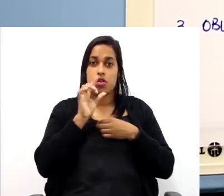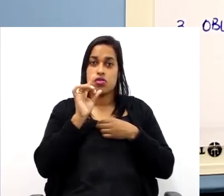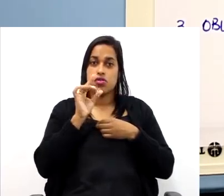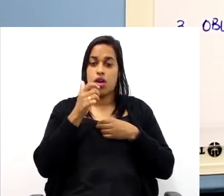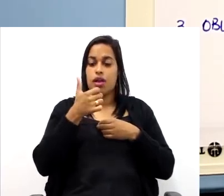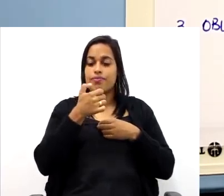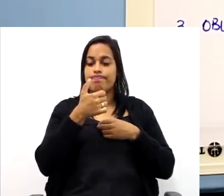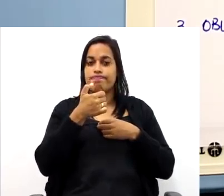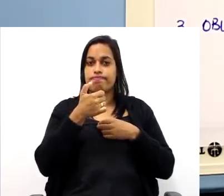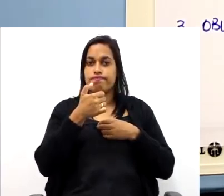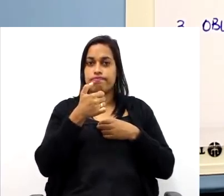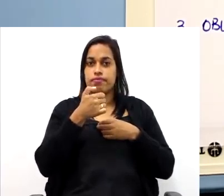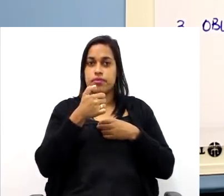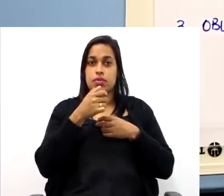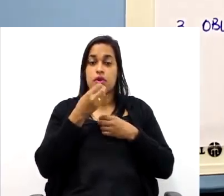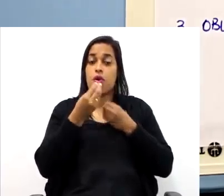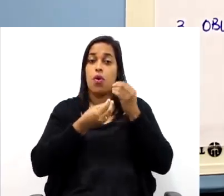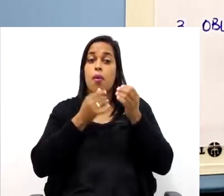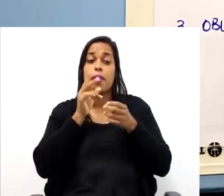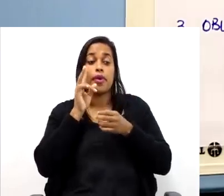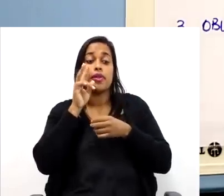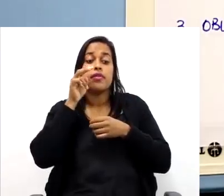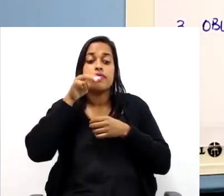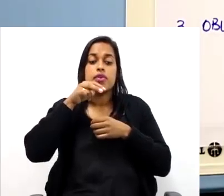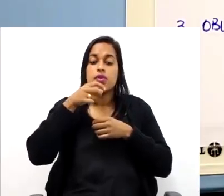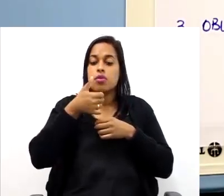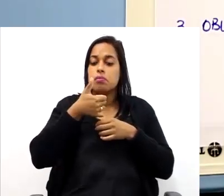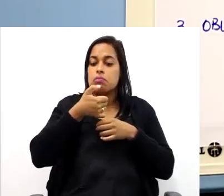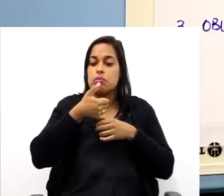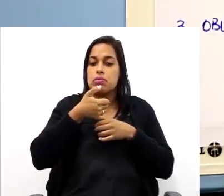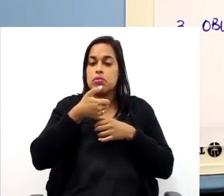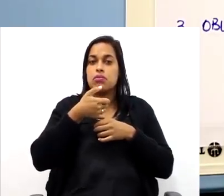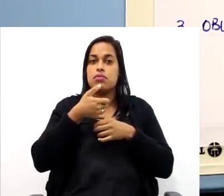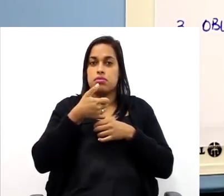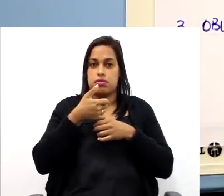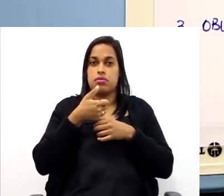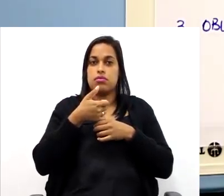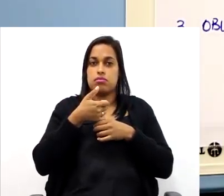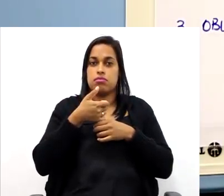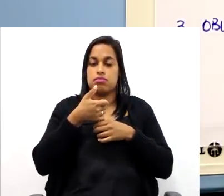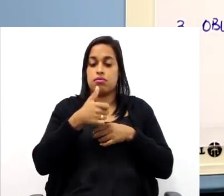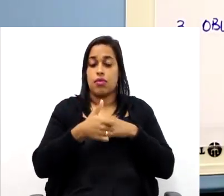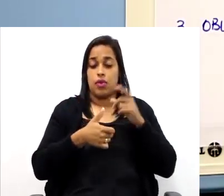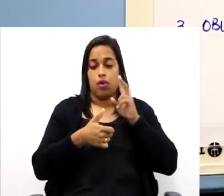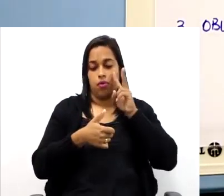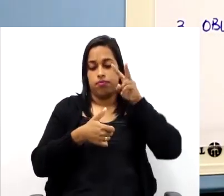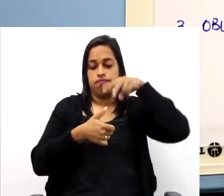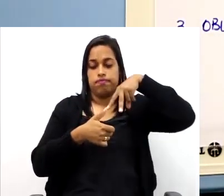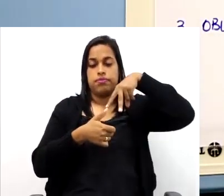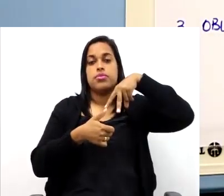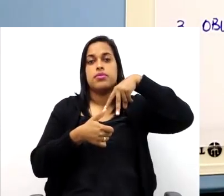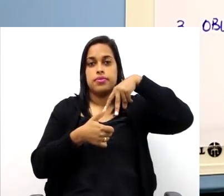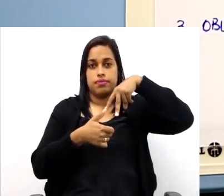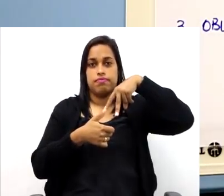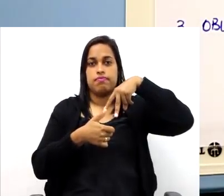a tampa dessa caneta. Como ele está vendo a caneta de cima, então ele veria aqui